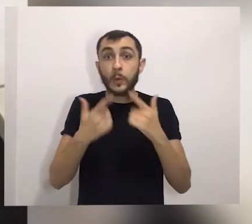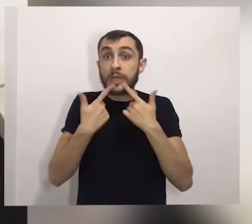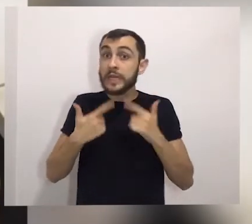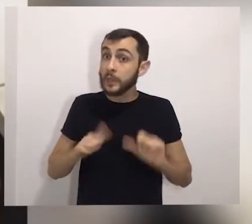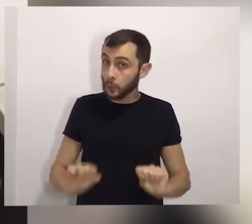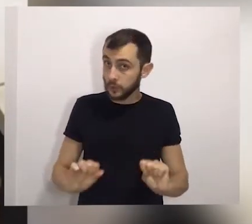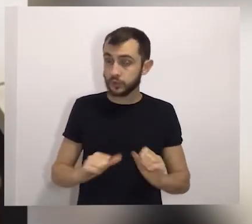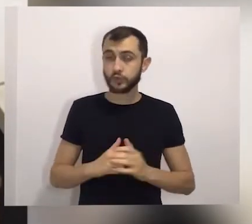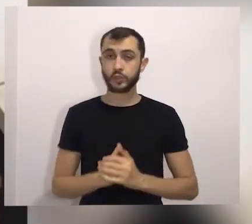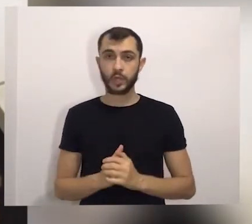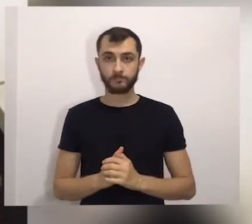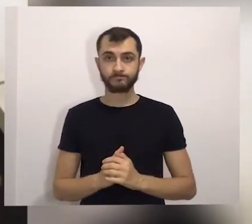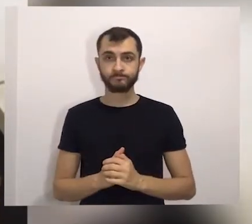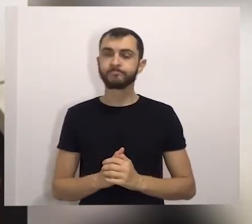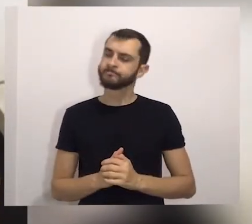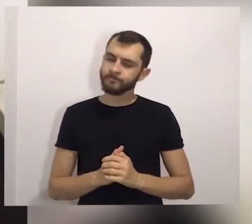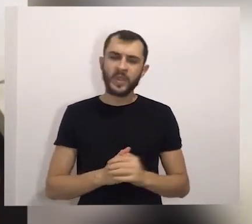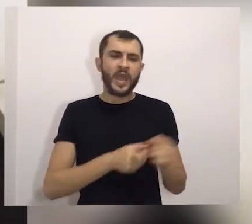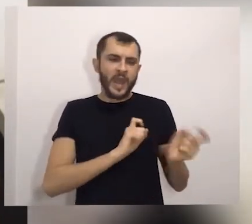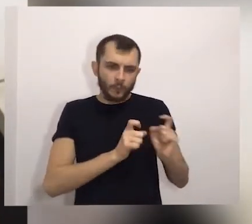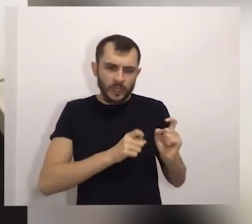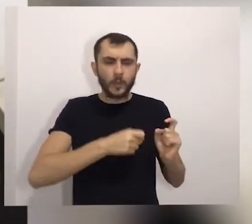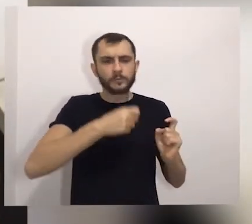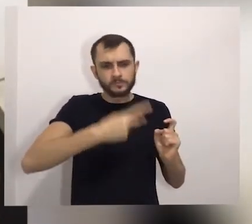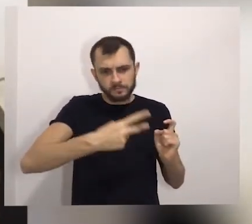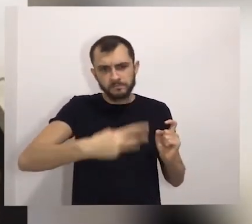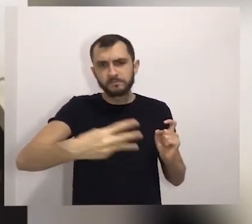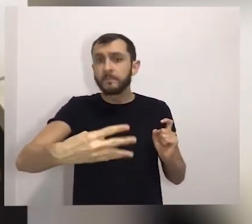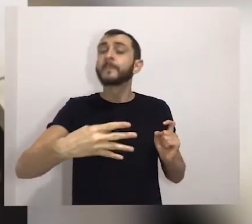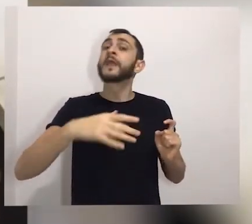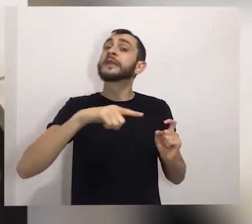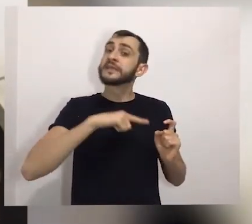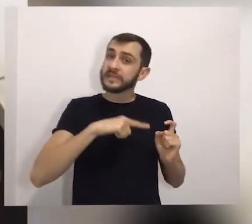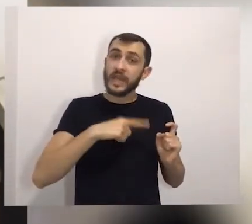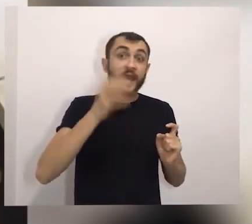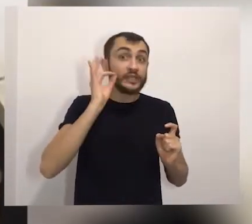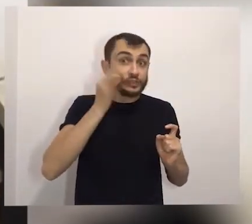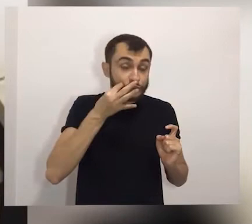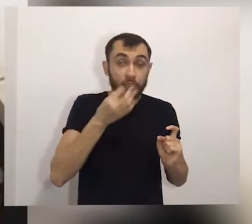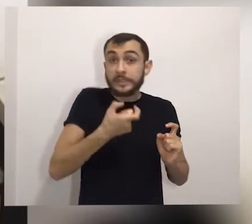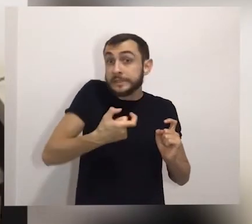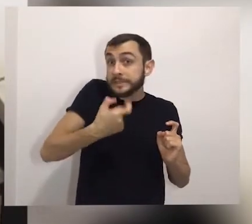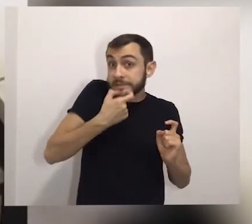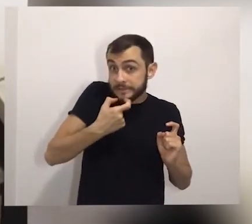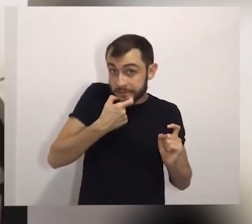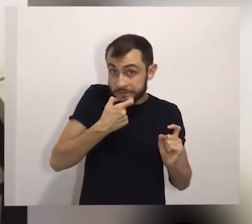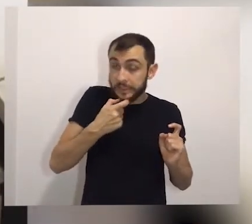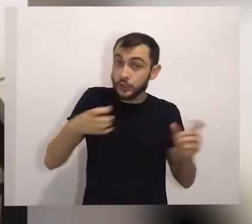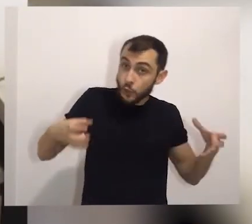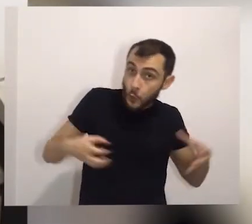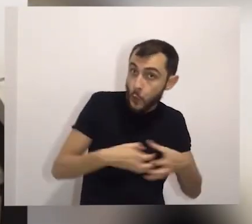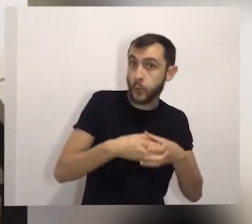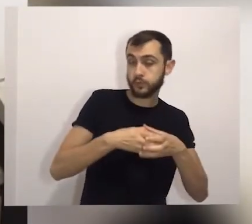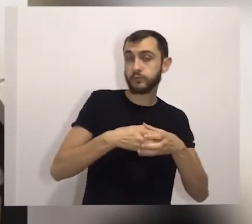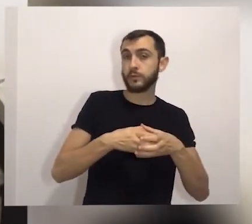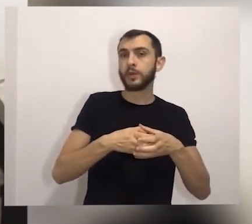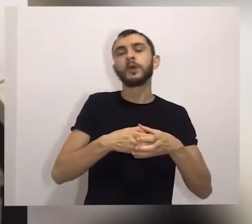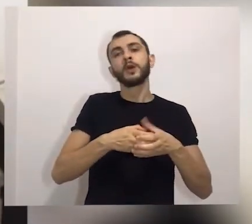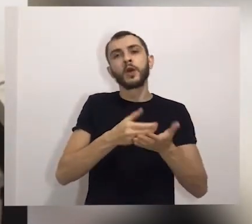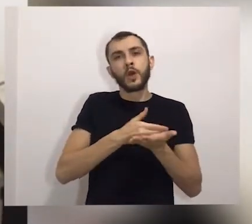linguística. Nas reuniões seguintes, já com um grupo de professores de língua inglesa participantes do